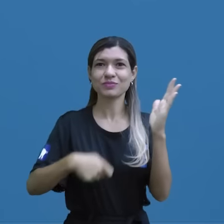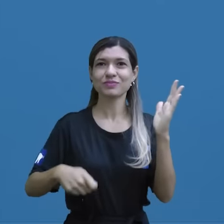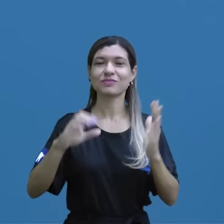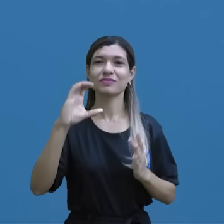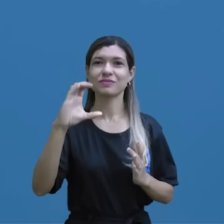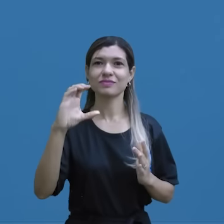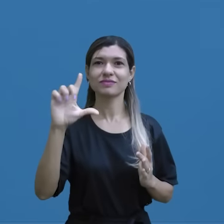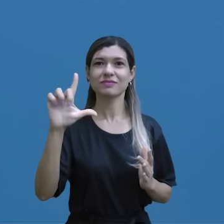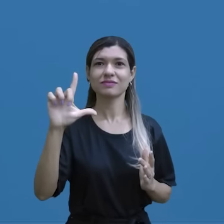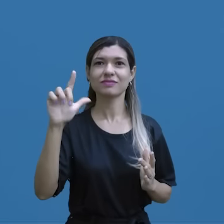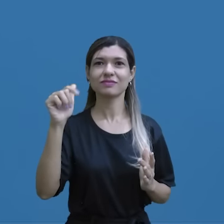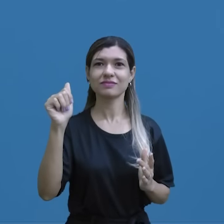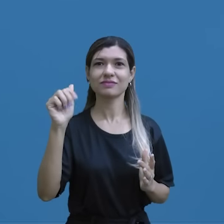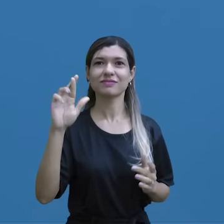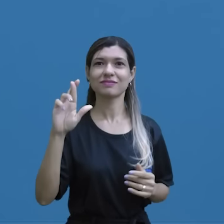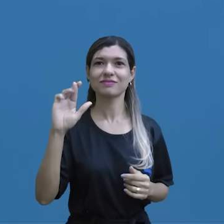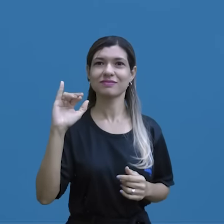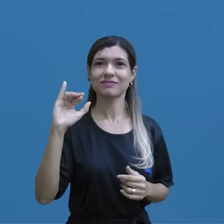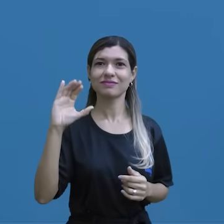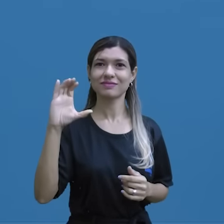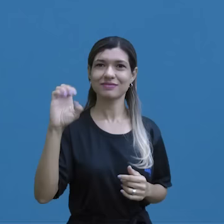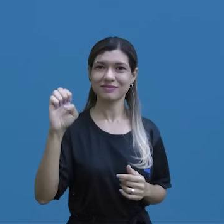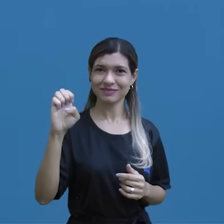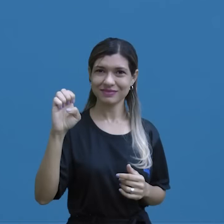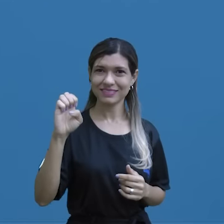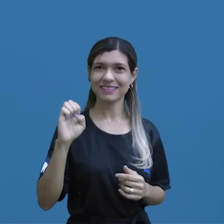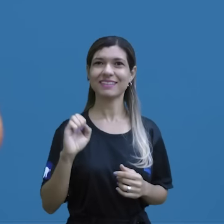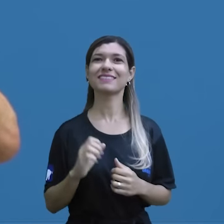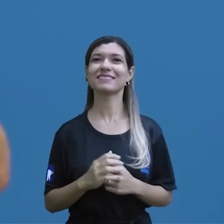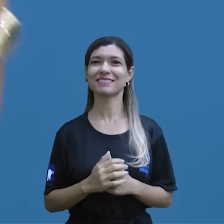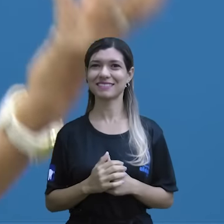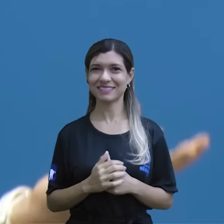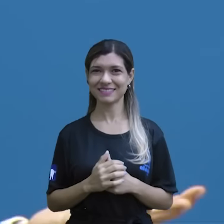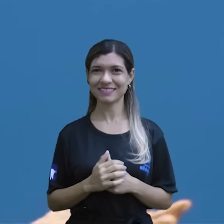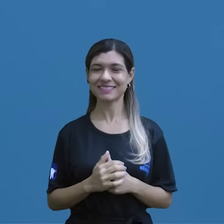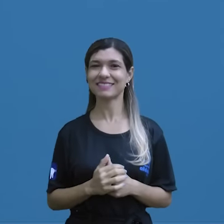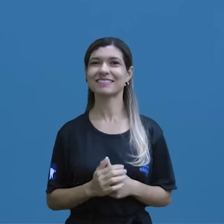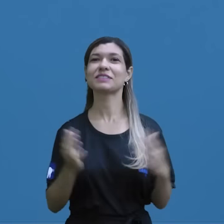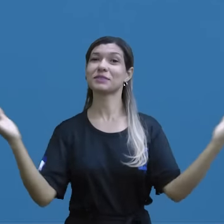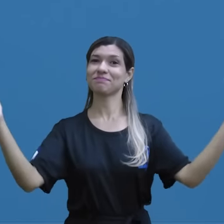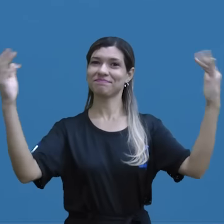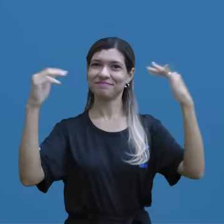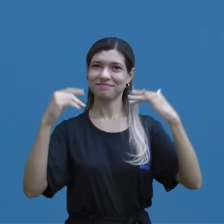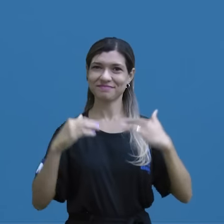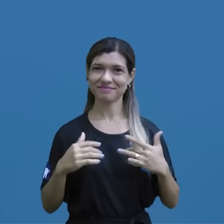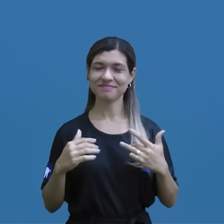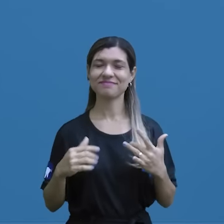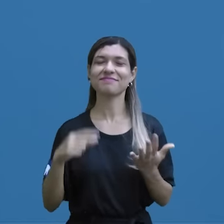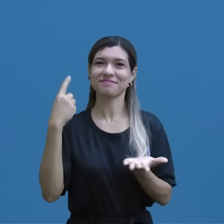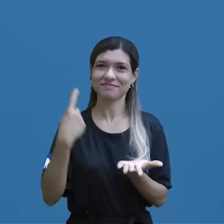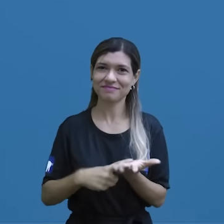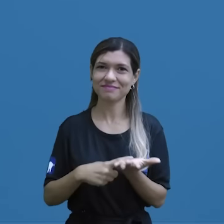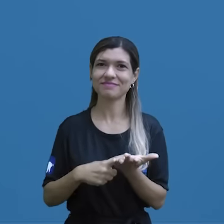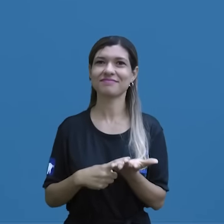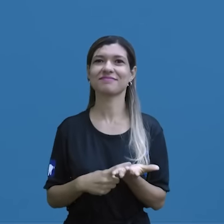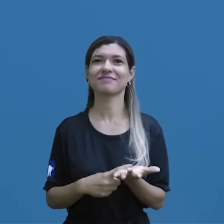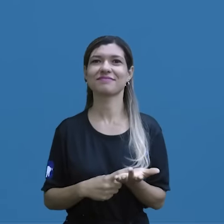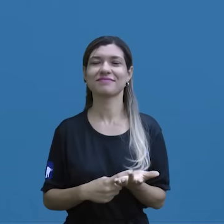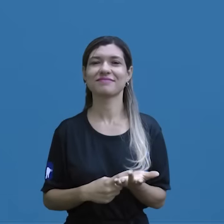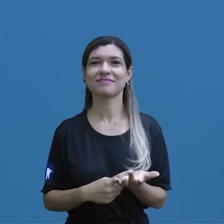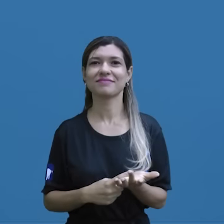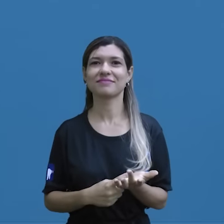tá? E nós vamos trazer para como convidados, né, para esse e a Clarice